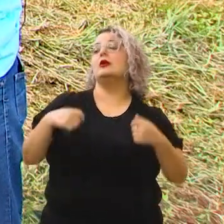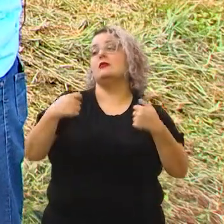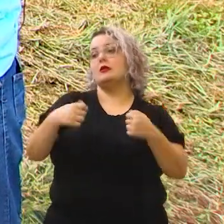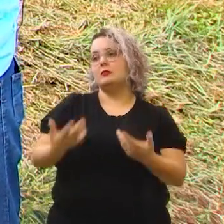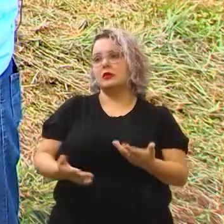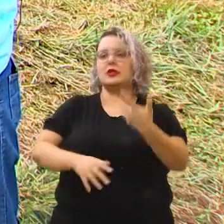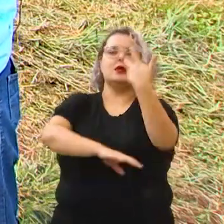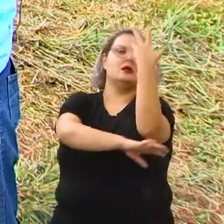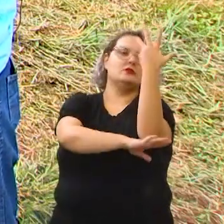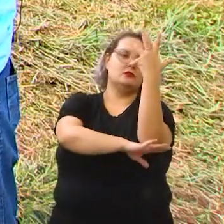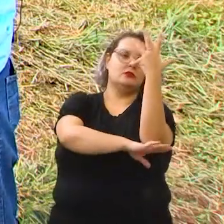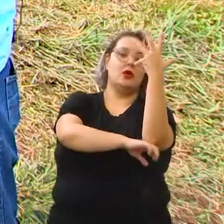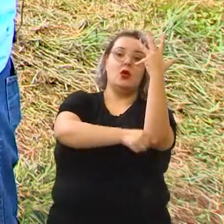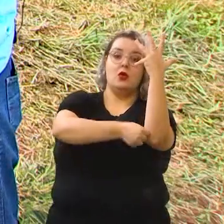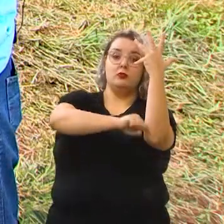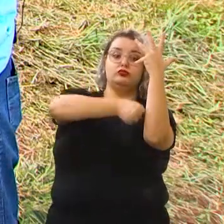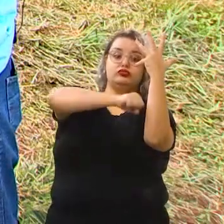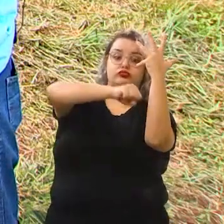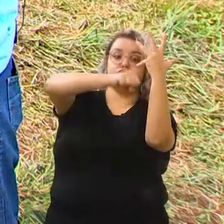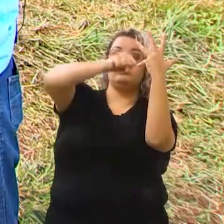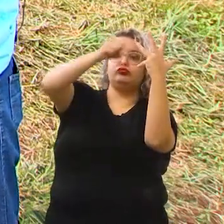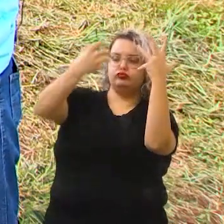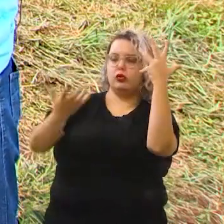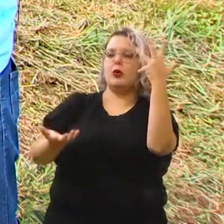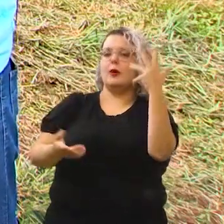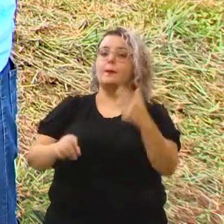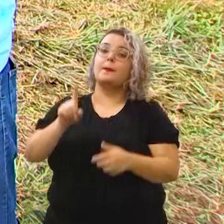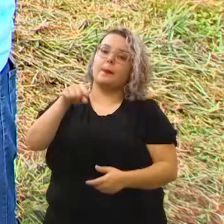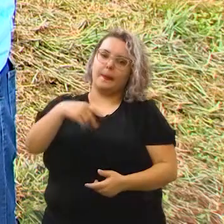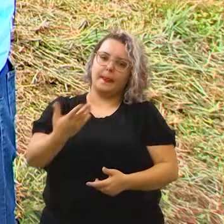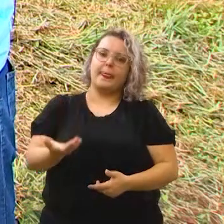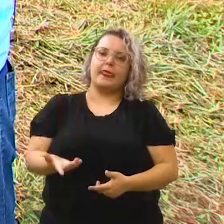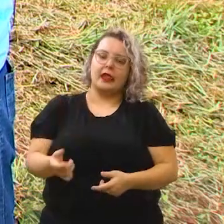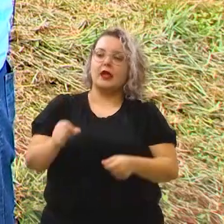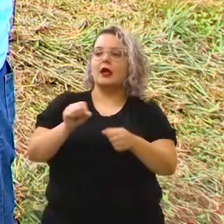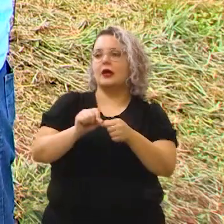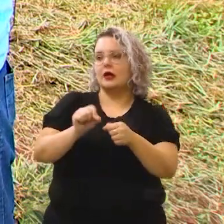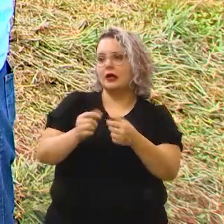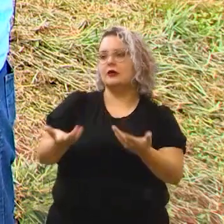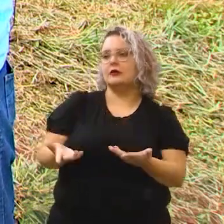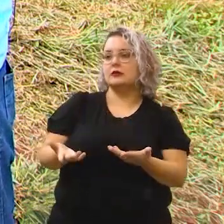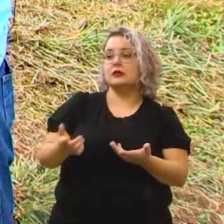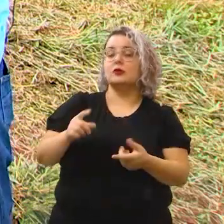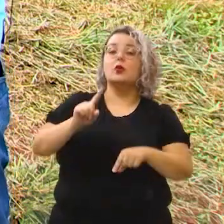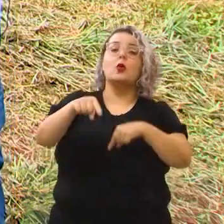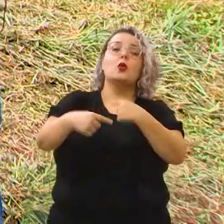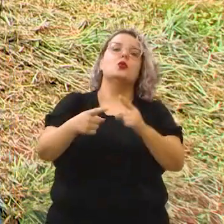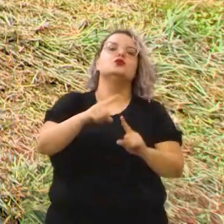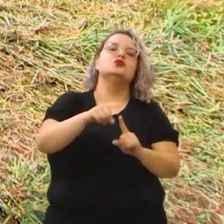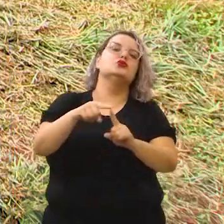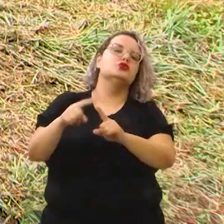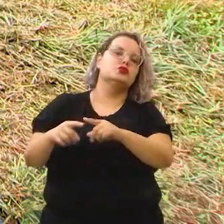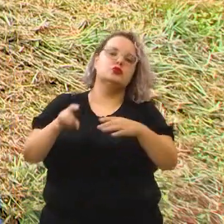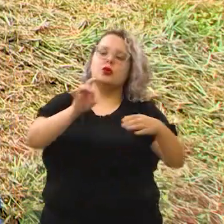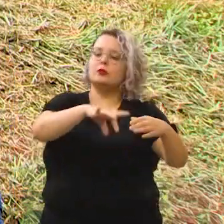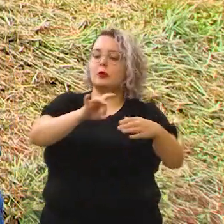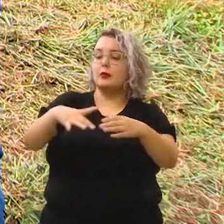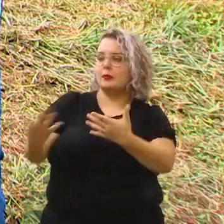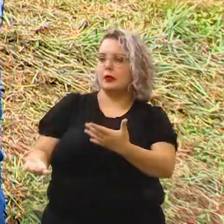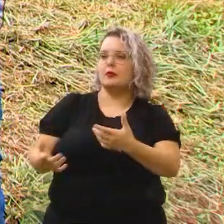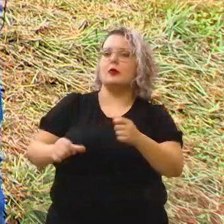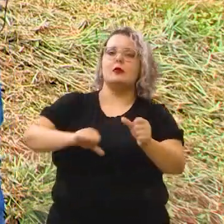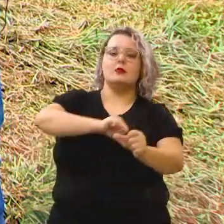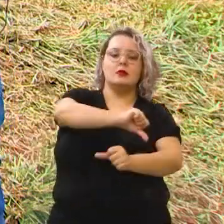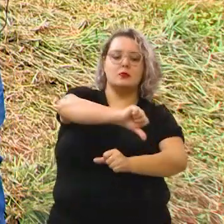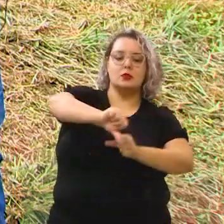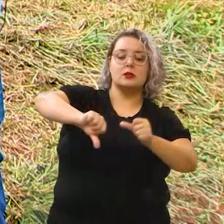você vai ter as árvores ali em portes maiores, e aí você vai fazendo outros tipos de cultura ali, e você vai